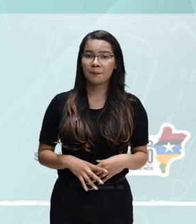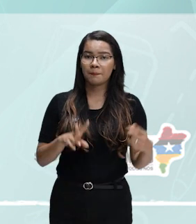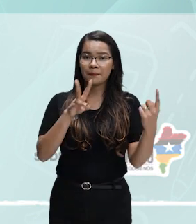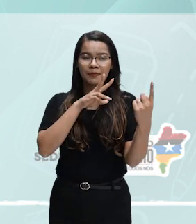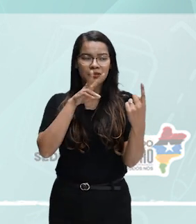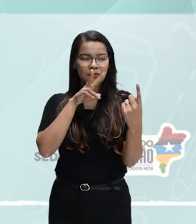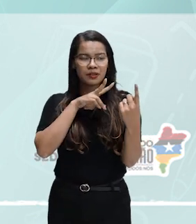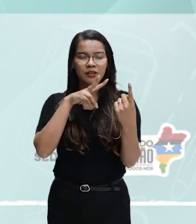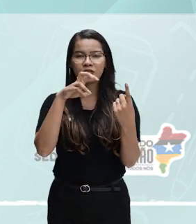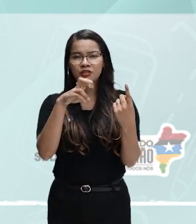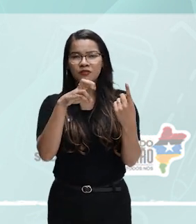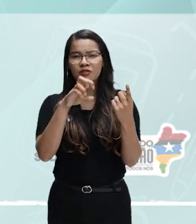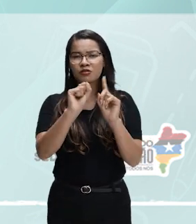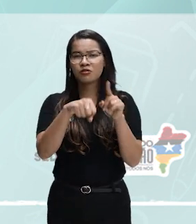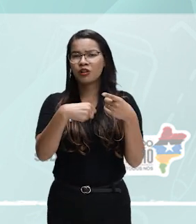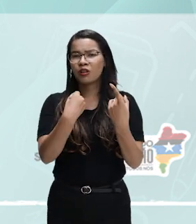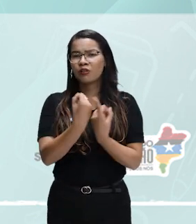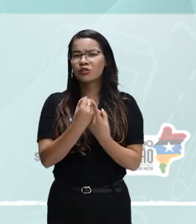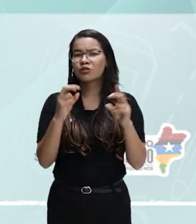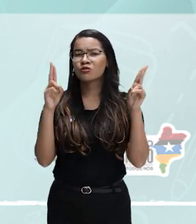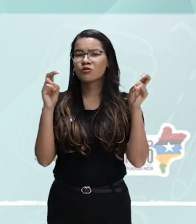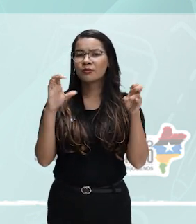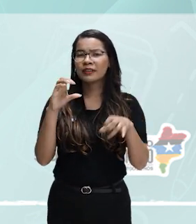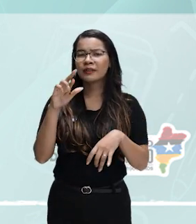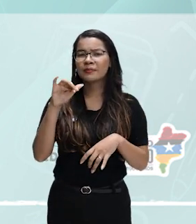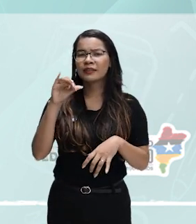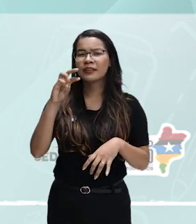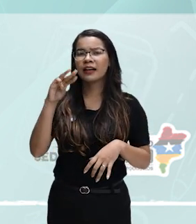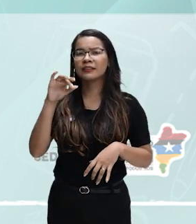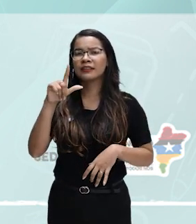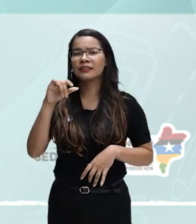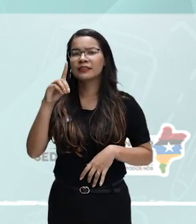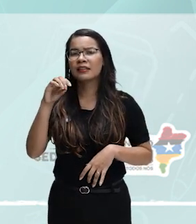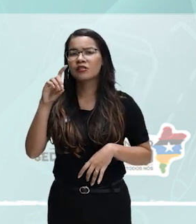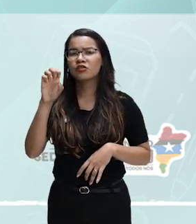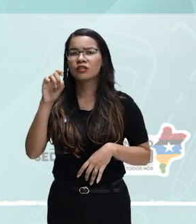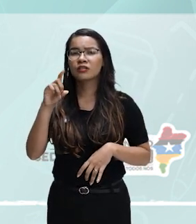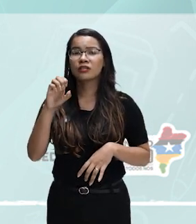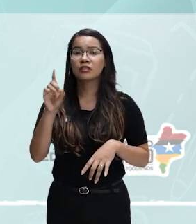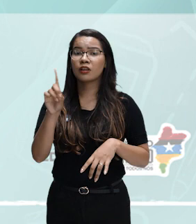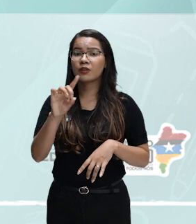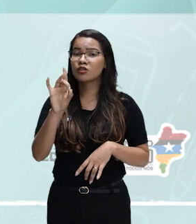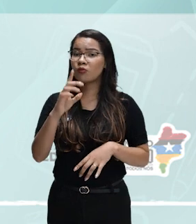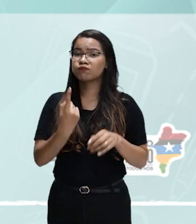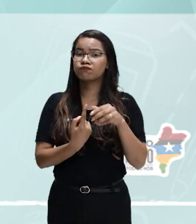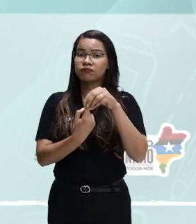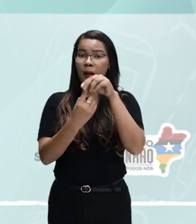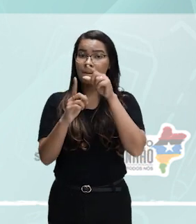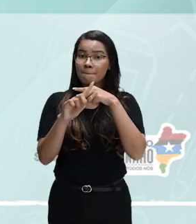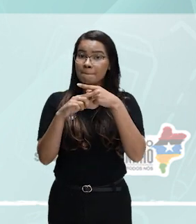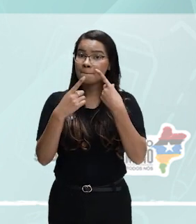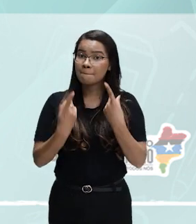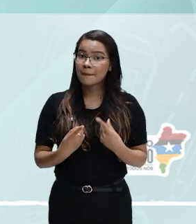perspectiva sociológica sobre a criminalidade, que na verdade não é uma só, são 4. Existem 4 visões diferentes da